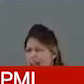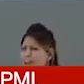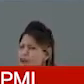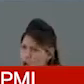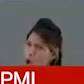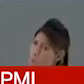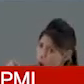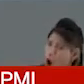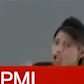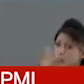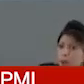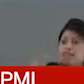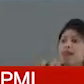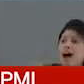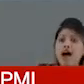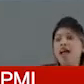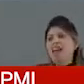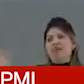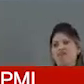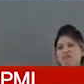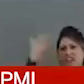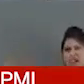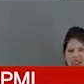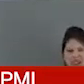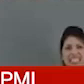poderia passar o vídeo aqui, só não vou passar para ela não passar vergonha. Mas